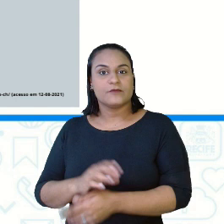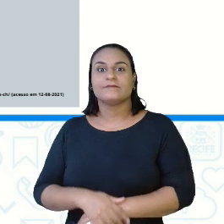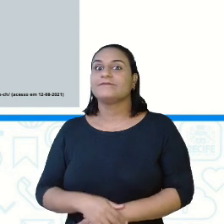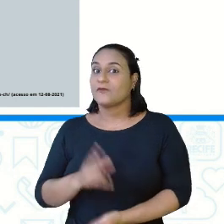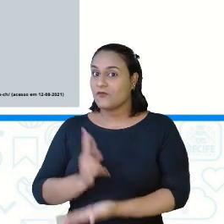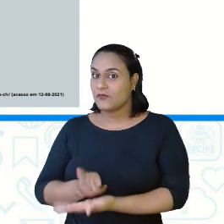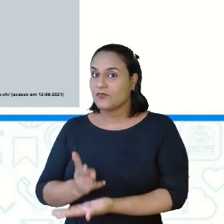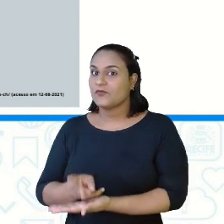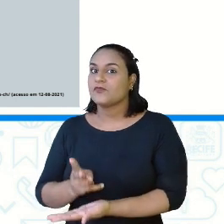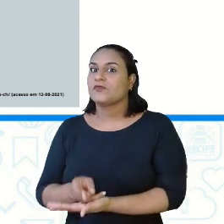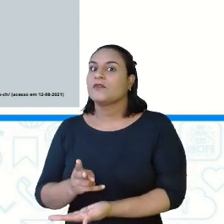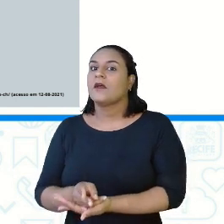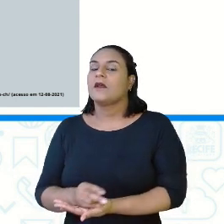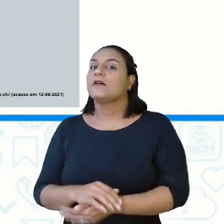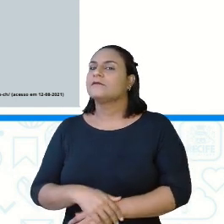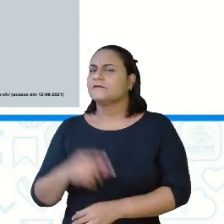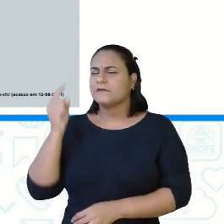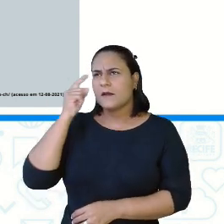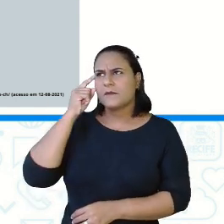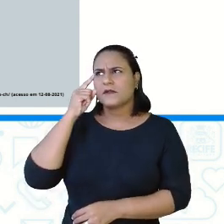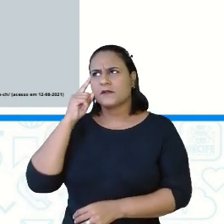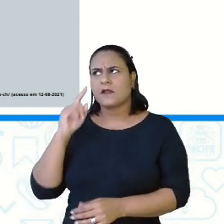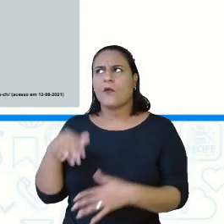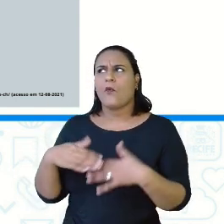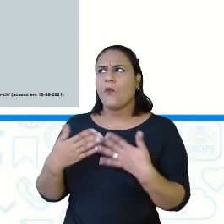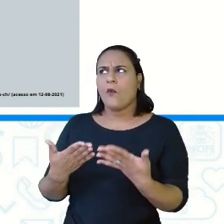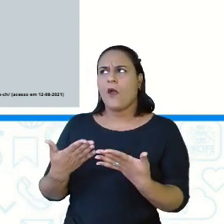aí e depois a gente completa. Vai aí pensando quais são